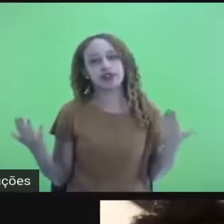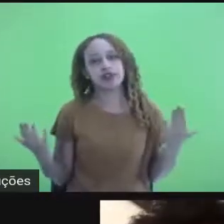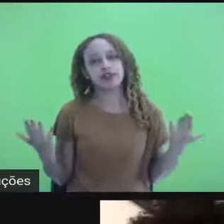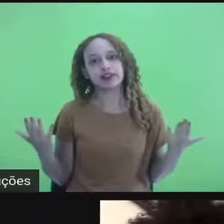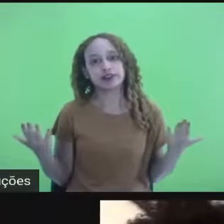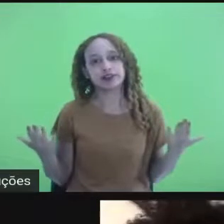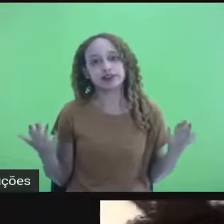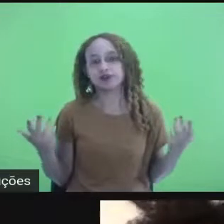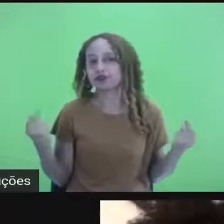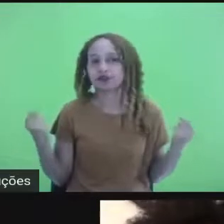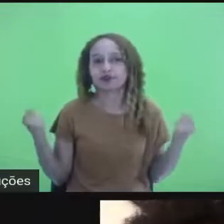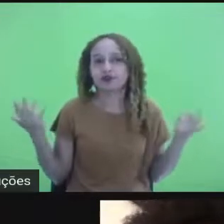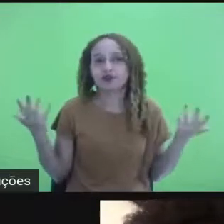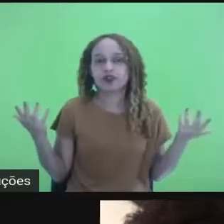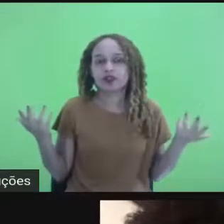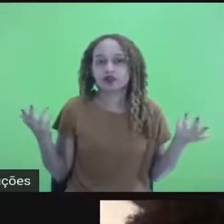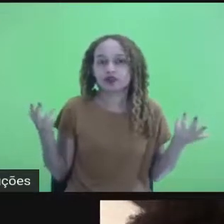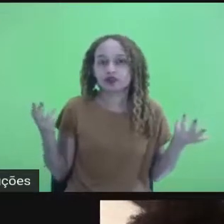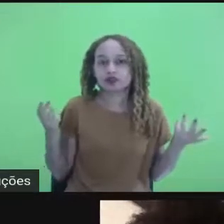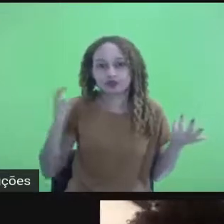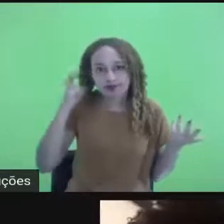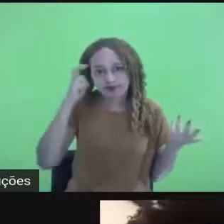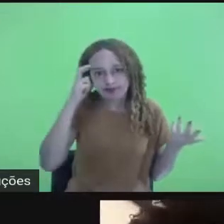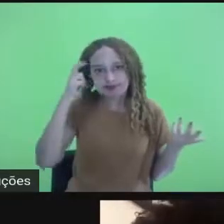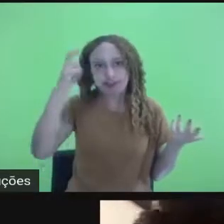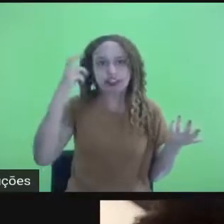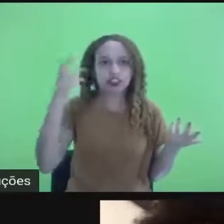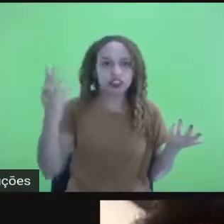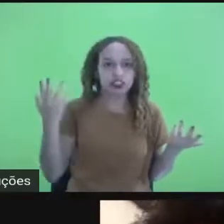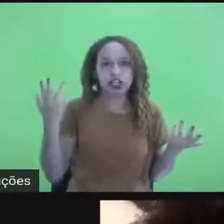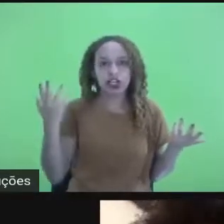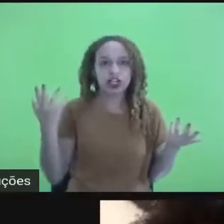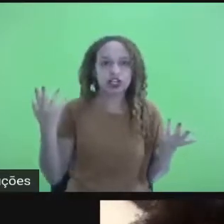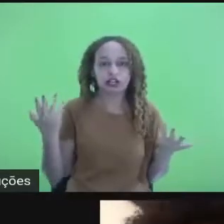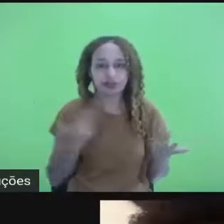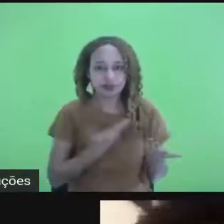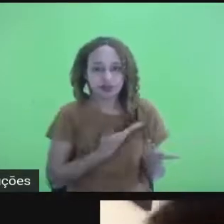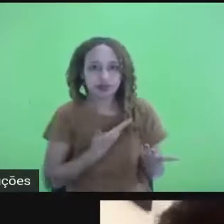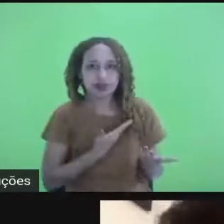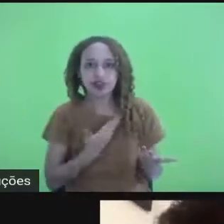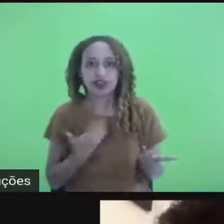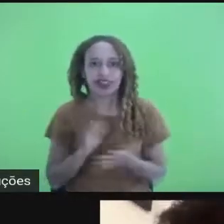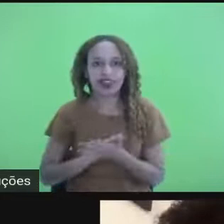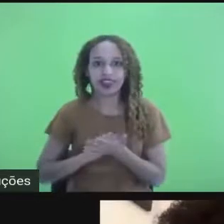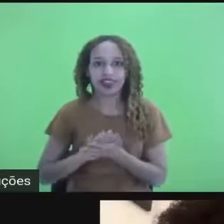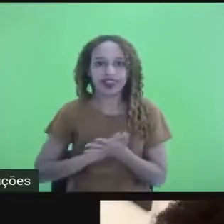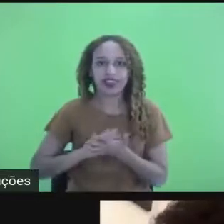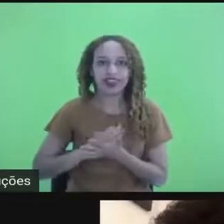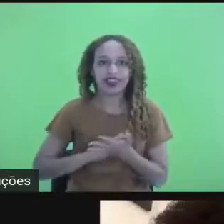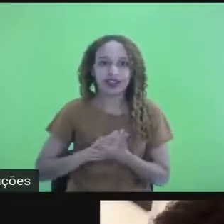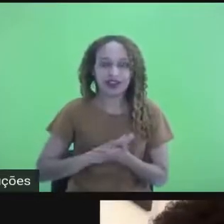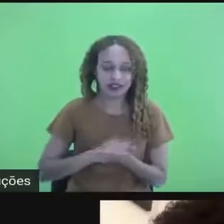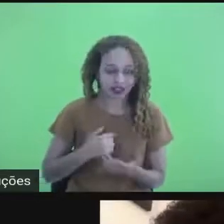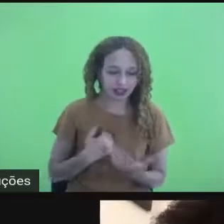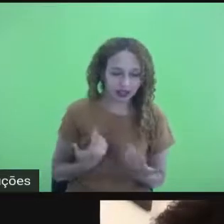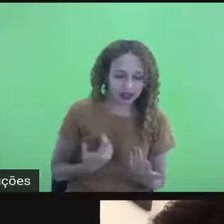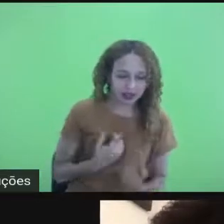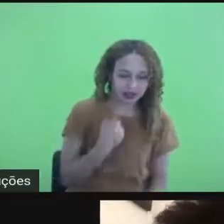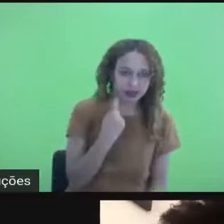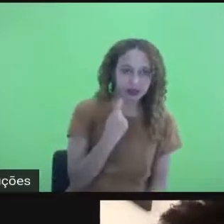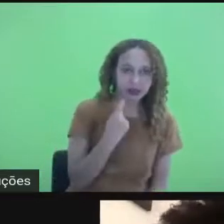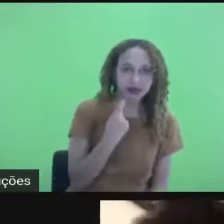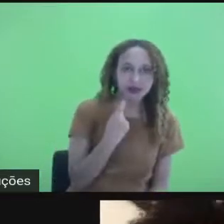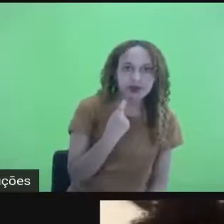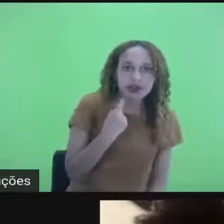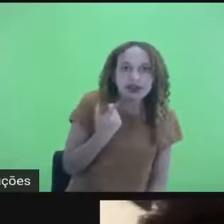nem intelectual e nem de coleguismo. Eu era uma das únicas pessoas negras que fazia arquitetura